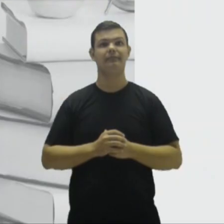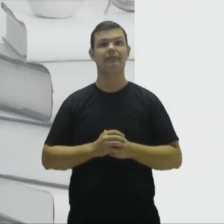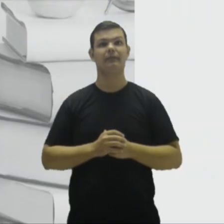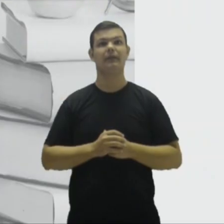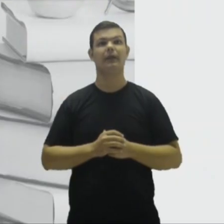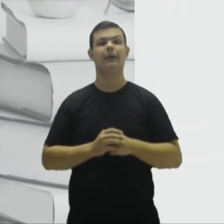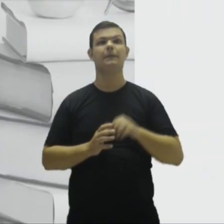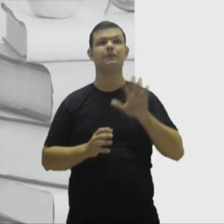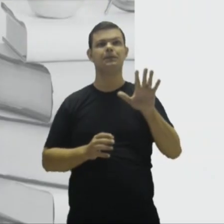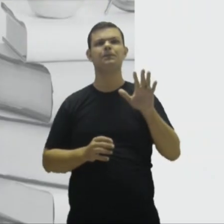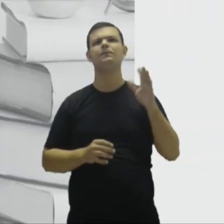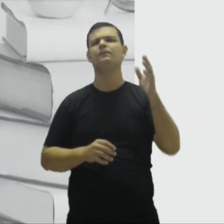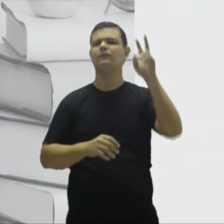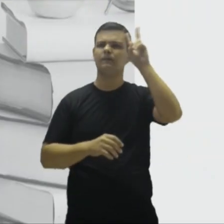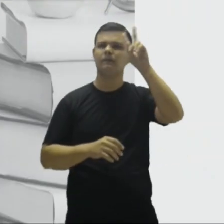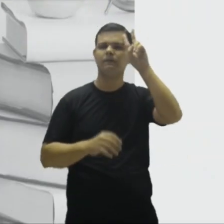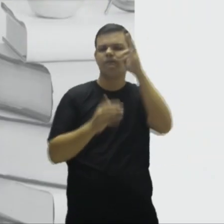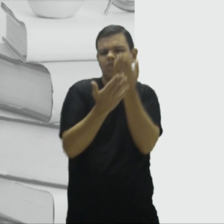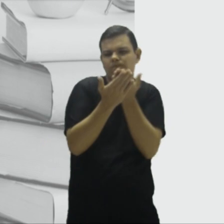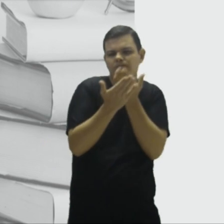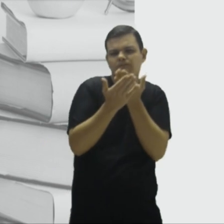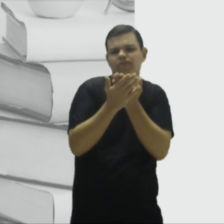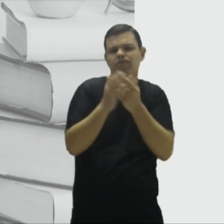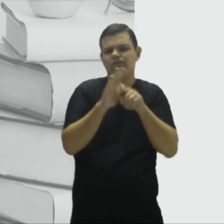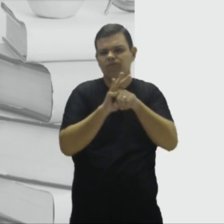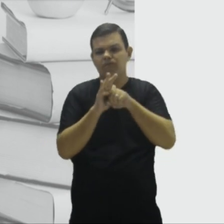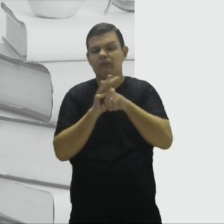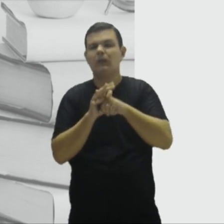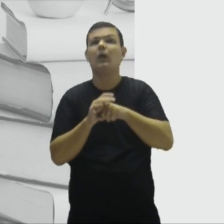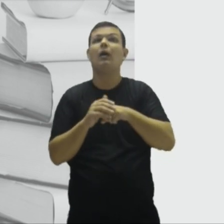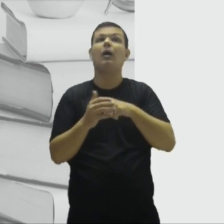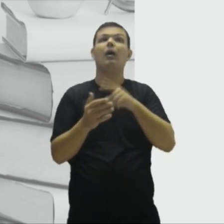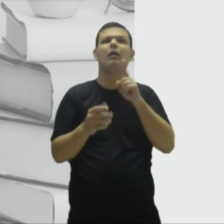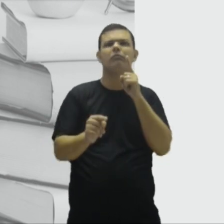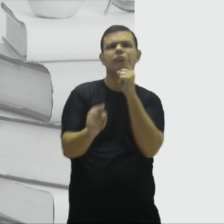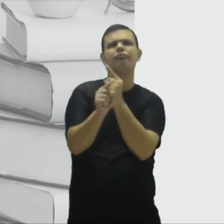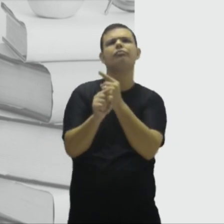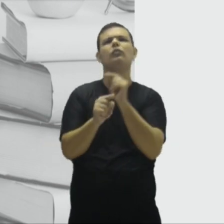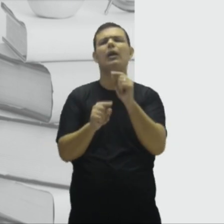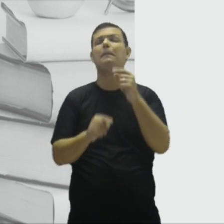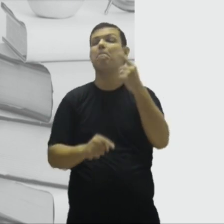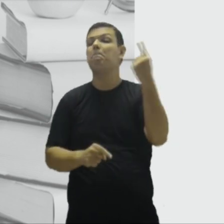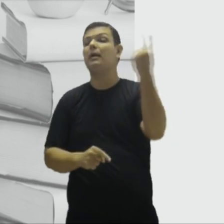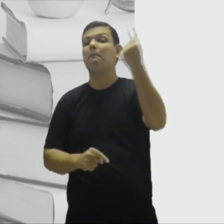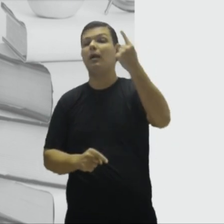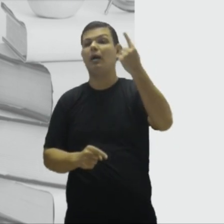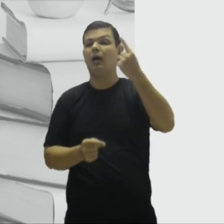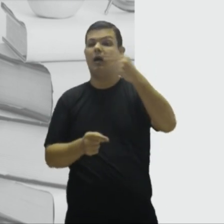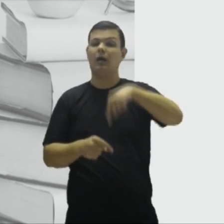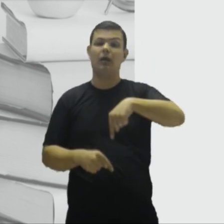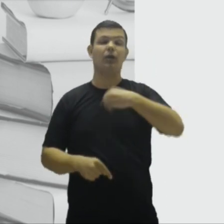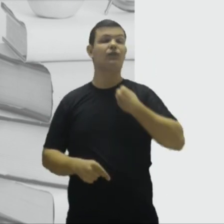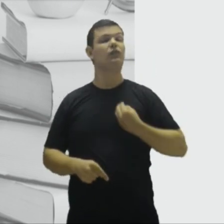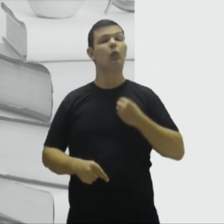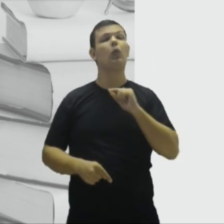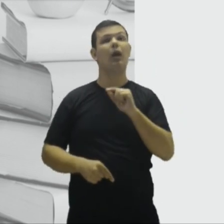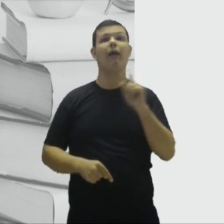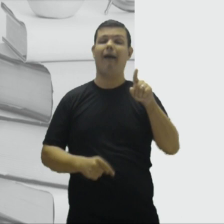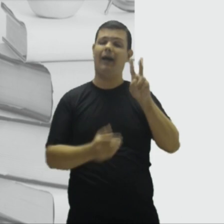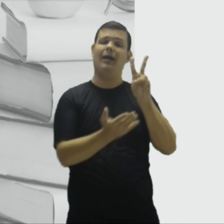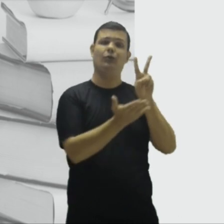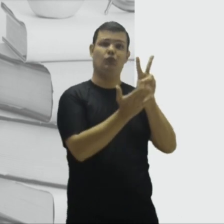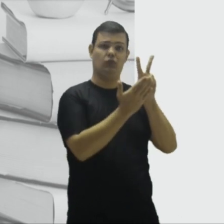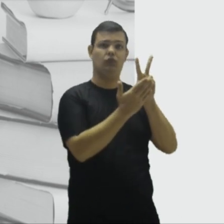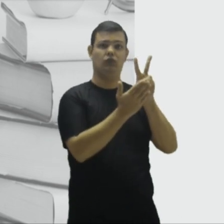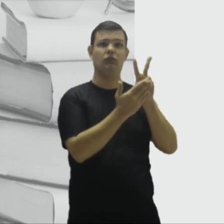Os historiadores consideram que os primeiros habitantes da nossa região foram os indígenas,